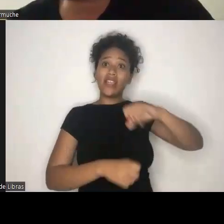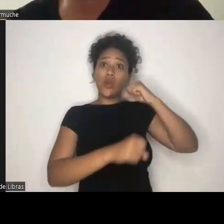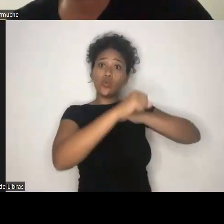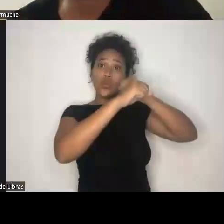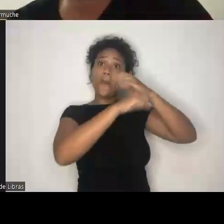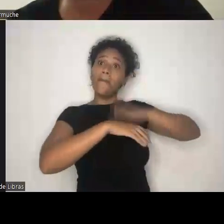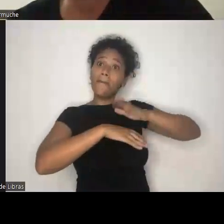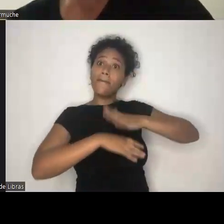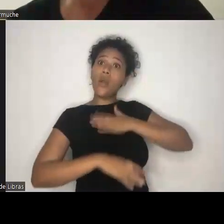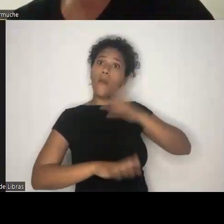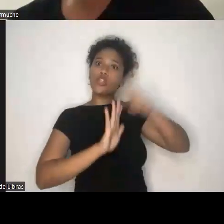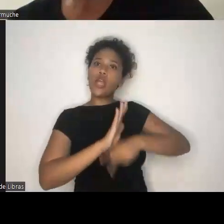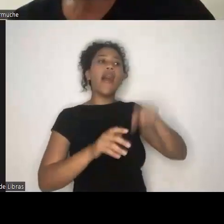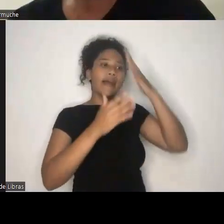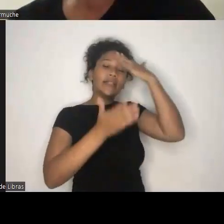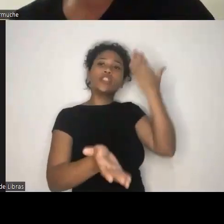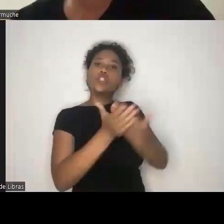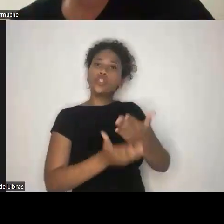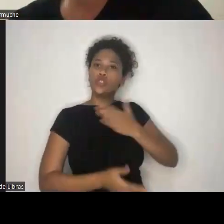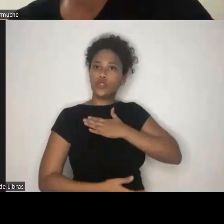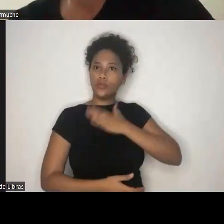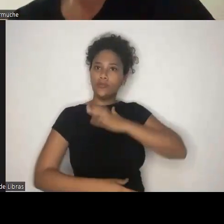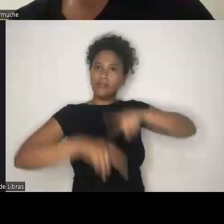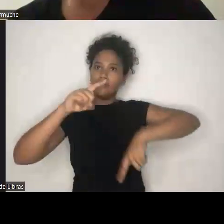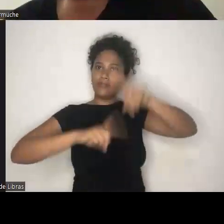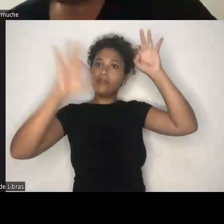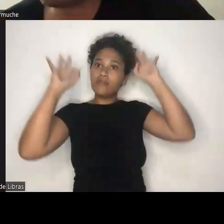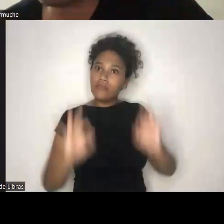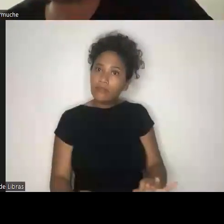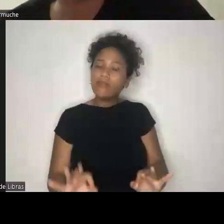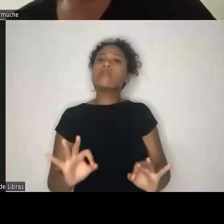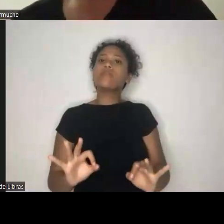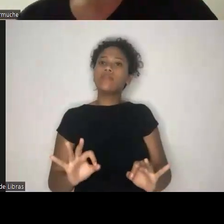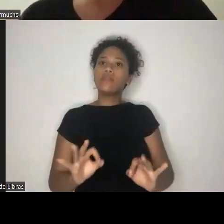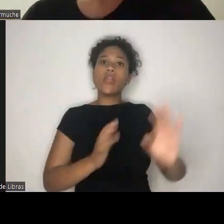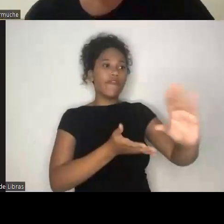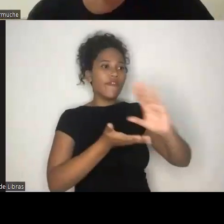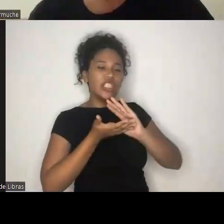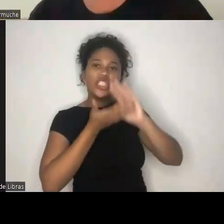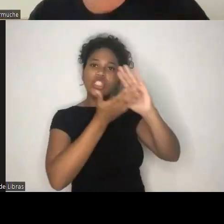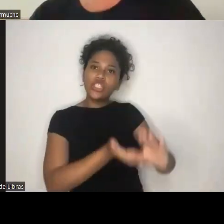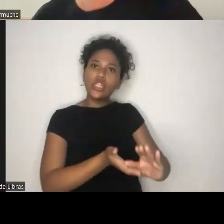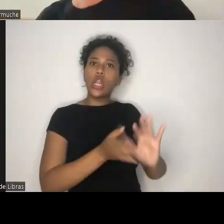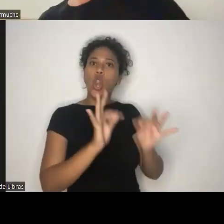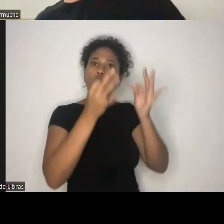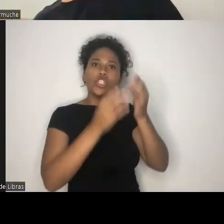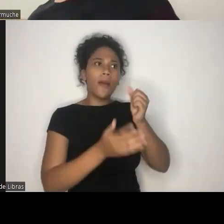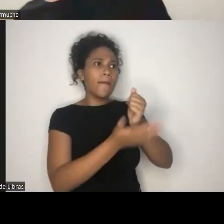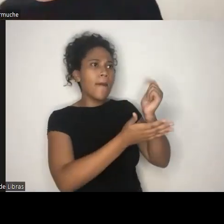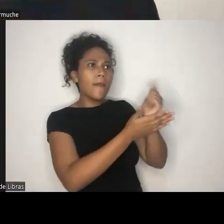eles iam executar com os materiais corretos investindo toda a tecnologia Então eu